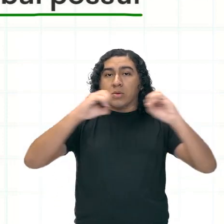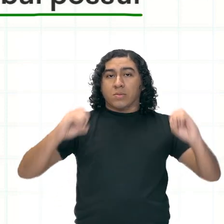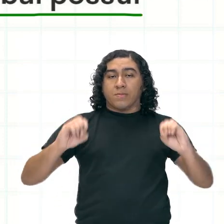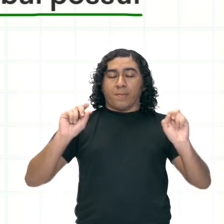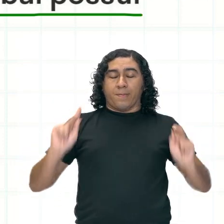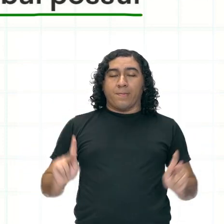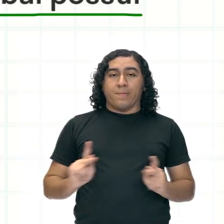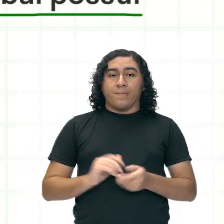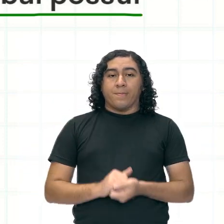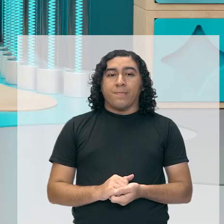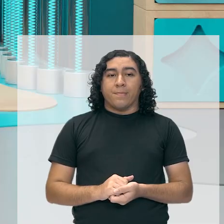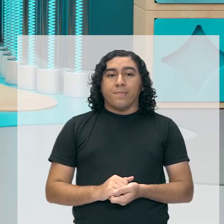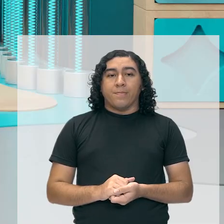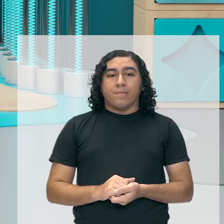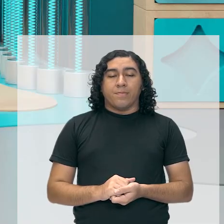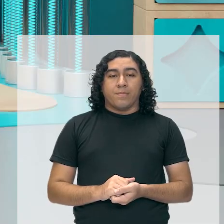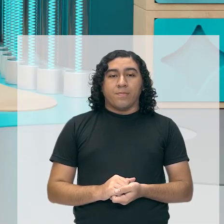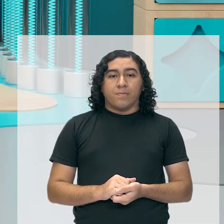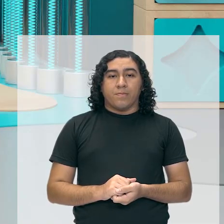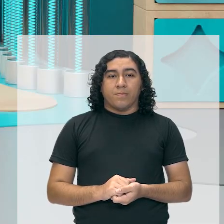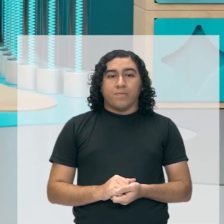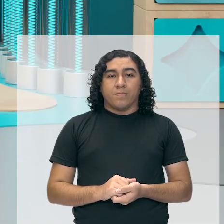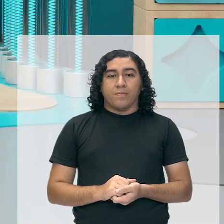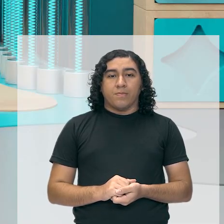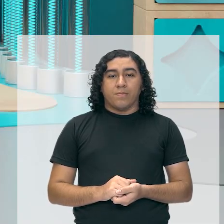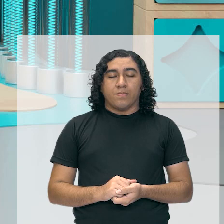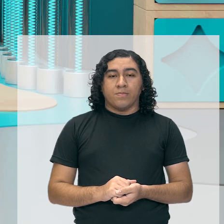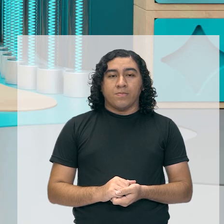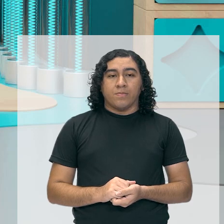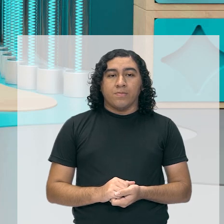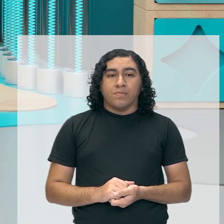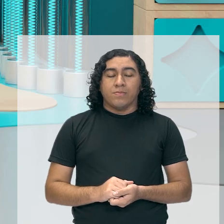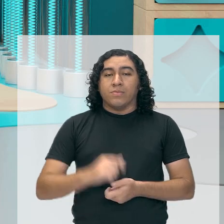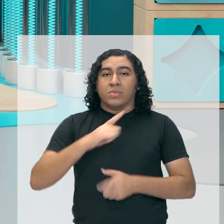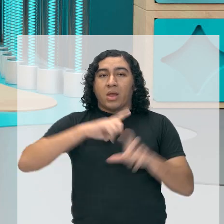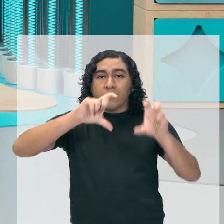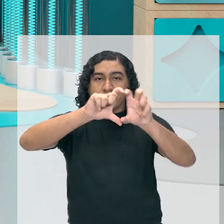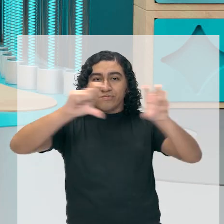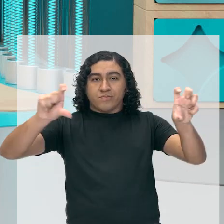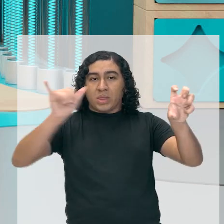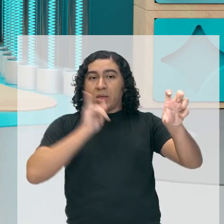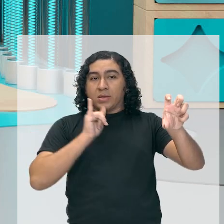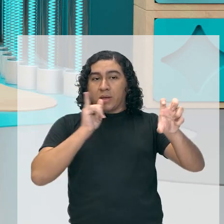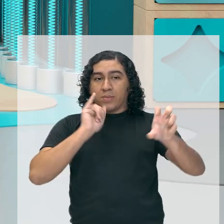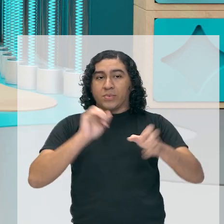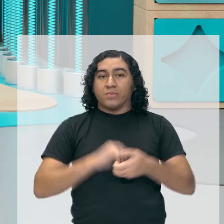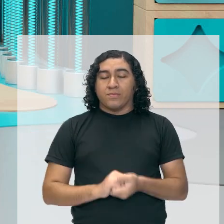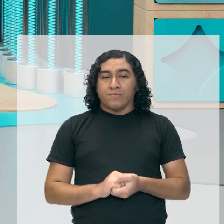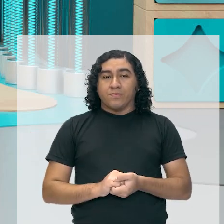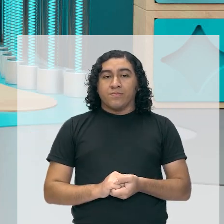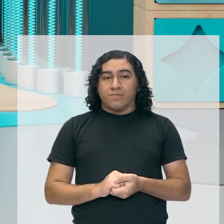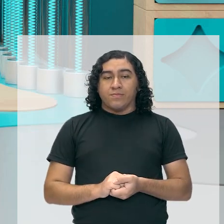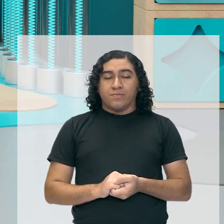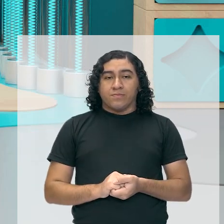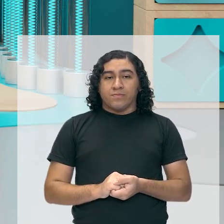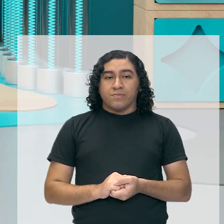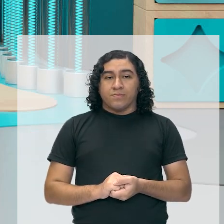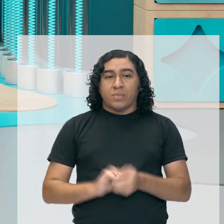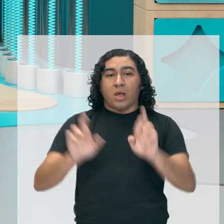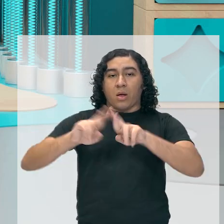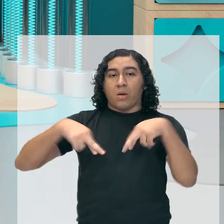oração, certo? Do período. Então, voltando aqui comigo, trago esse enunciado de exemplo. Olha só. A Conferência das